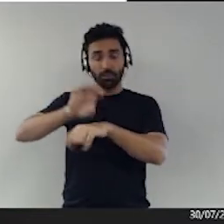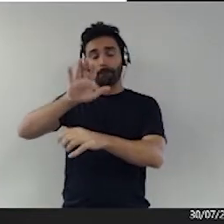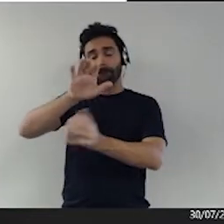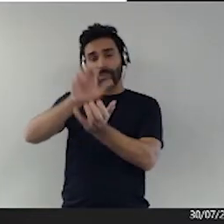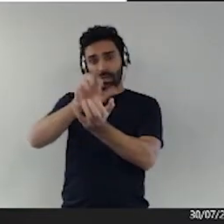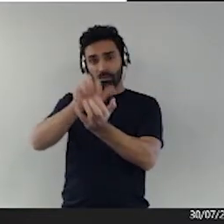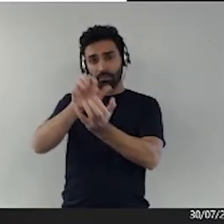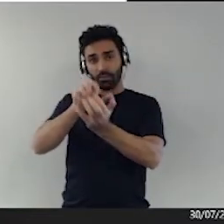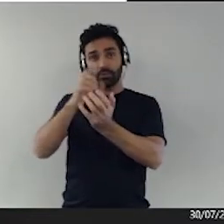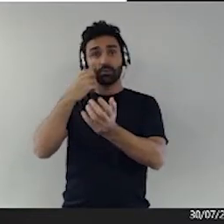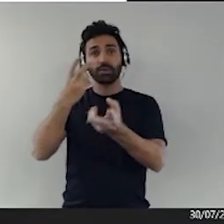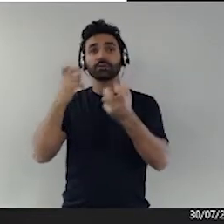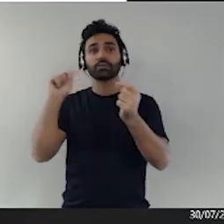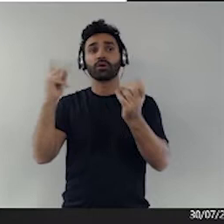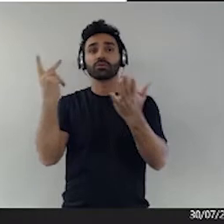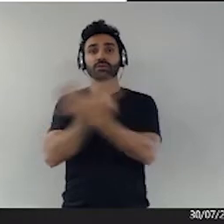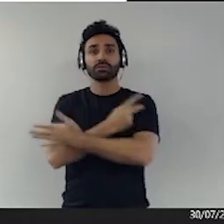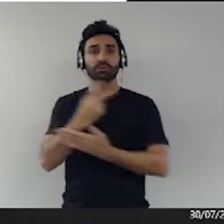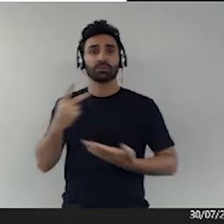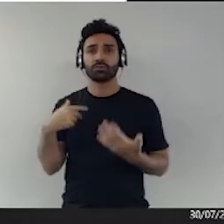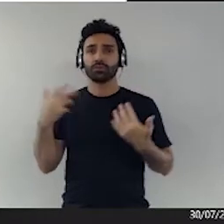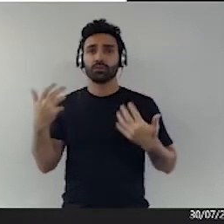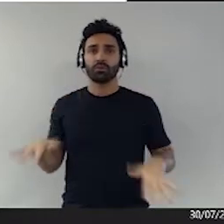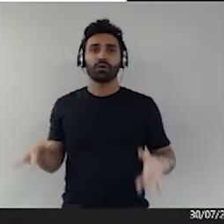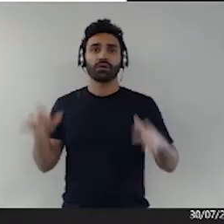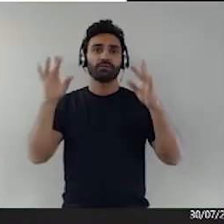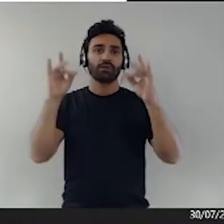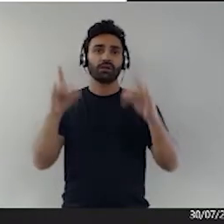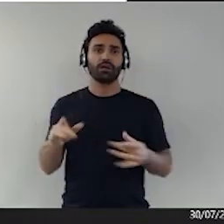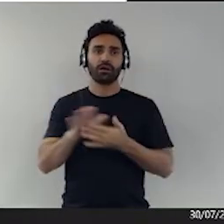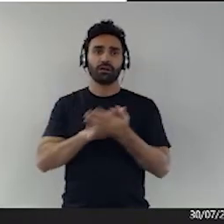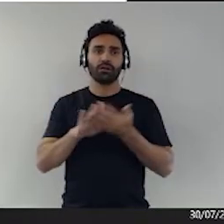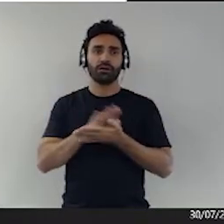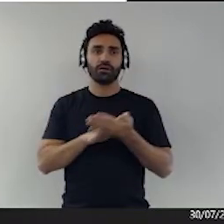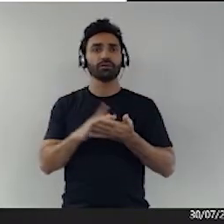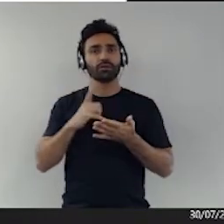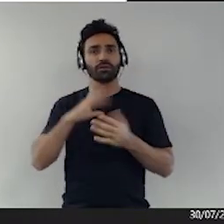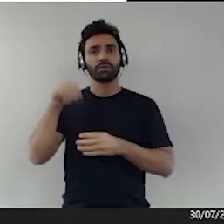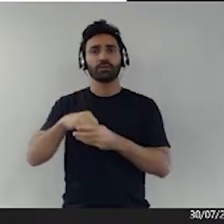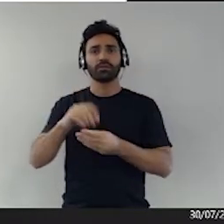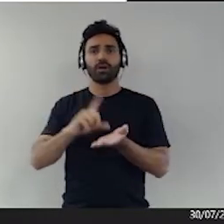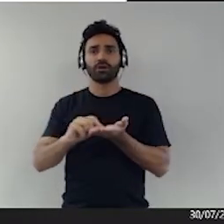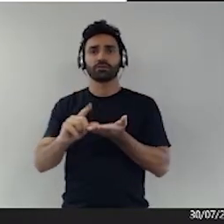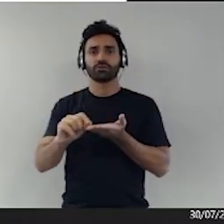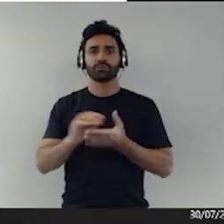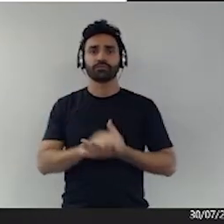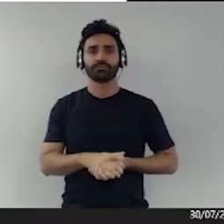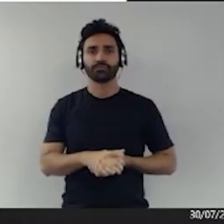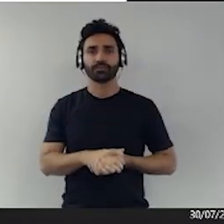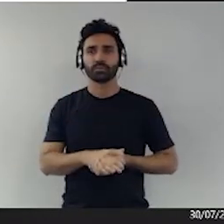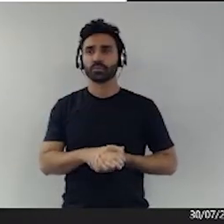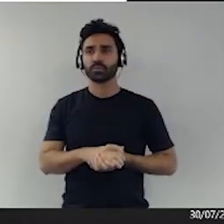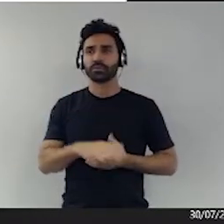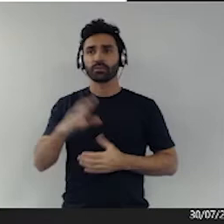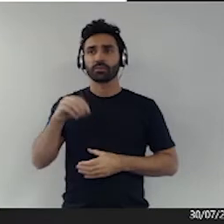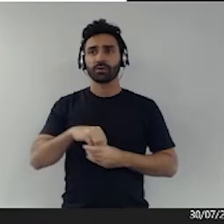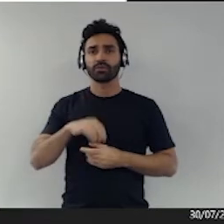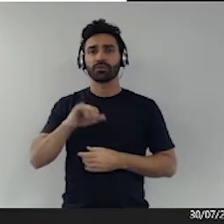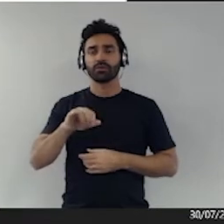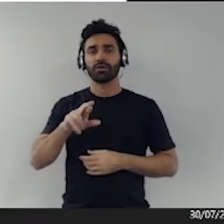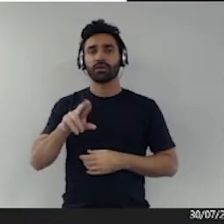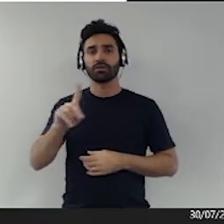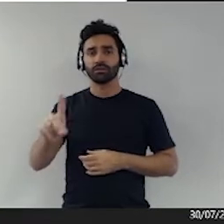acontecendo. Eu não vou entrar aqui nos detalhes disso, isso está escrito no artigo aqui, vocês entram no link. E acha que está tudo dentro do